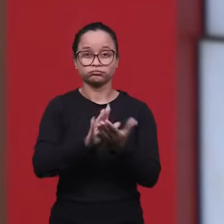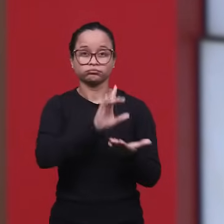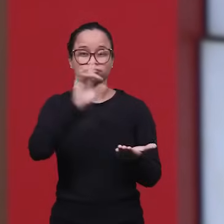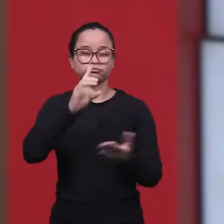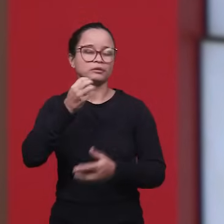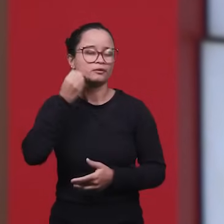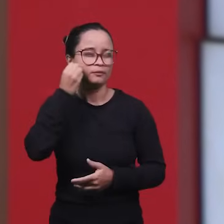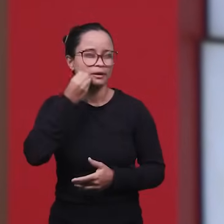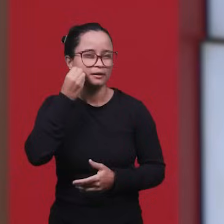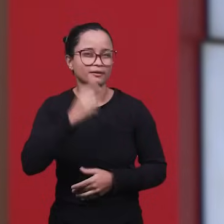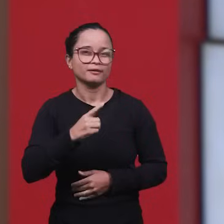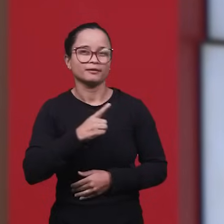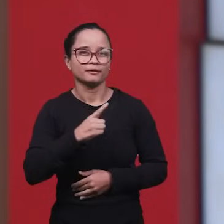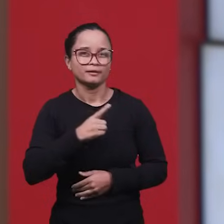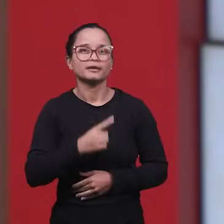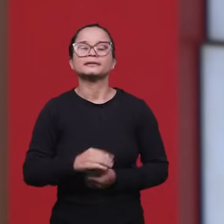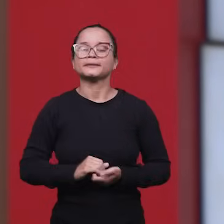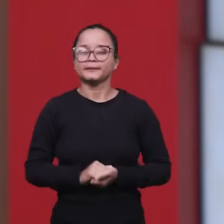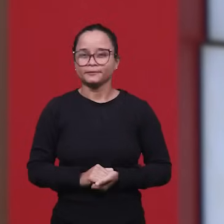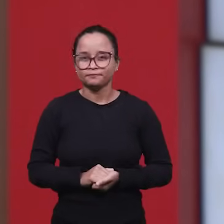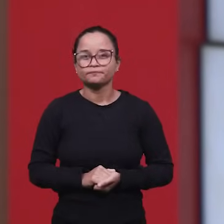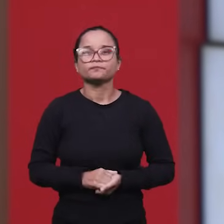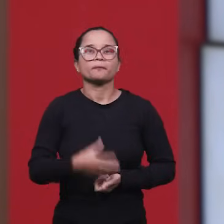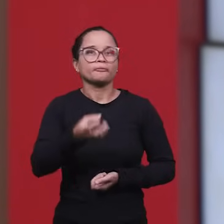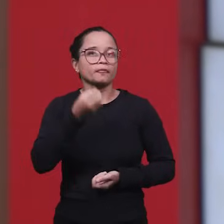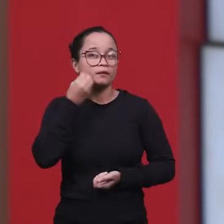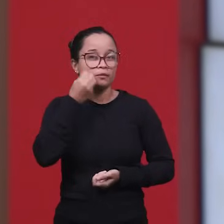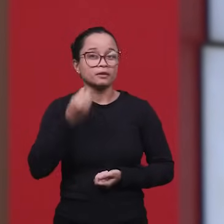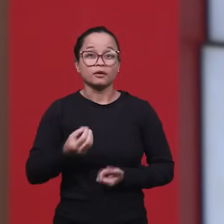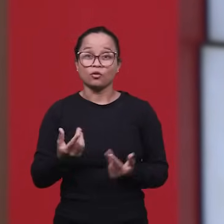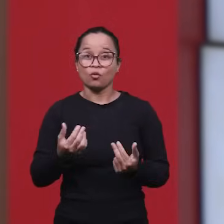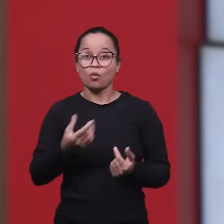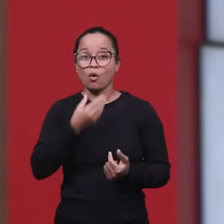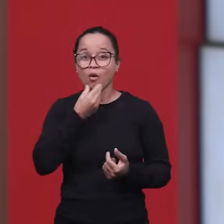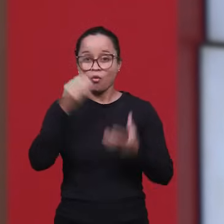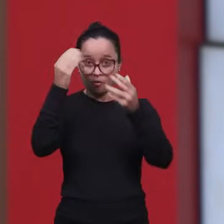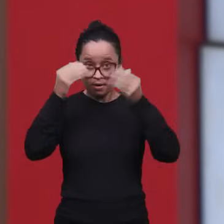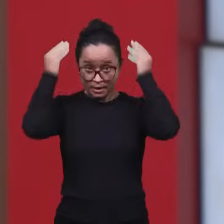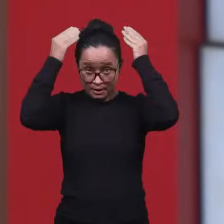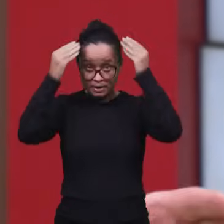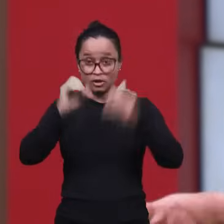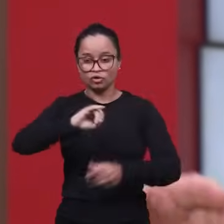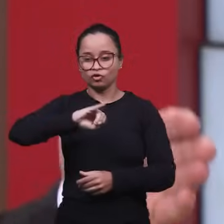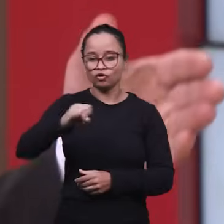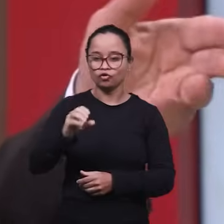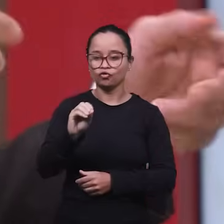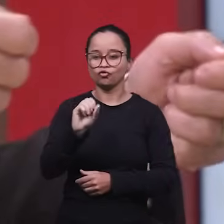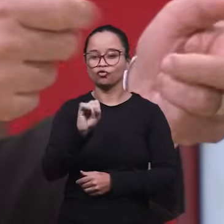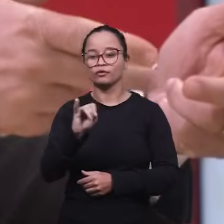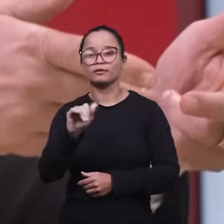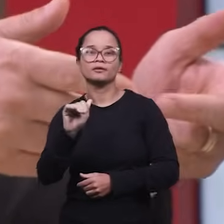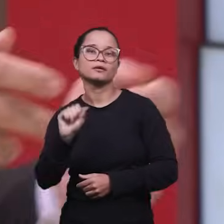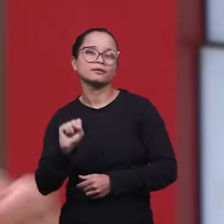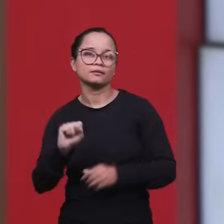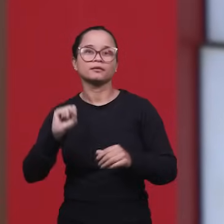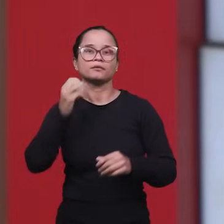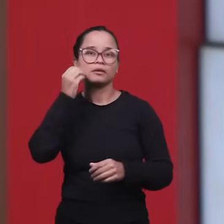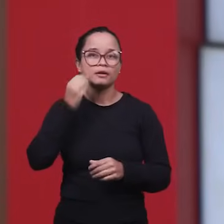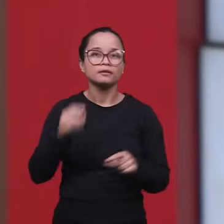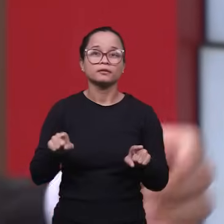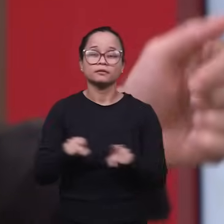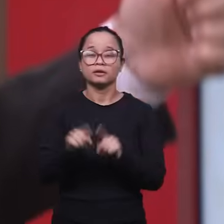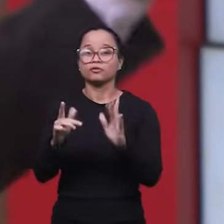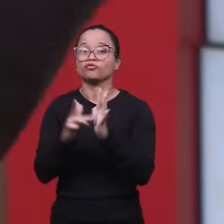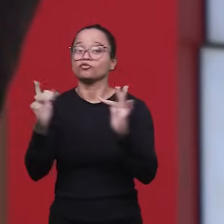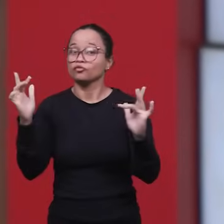é uma experiência. Você fala experiência, como o rei Josias teve experiência, como Jesus abriu o rolo,